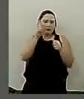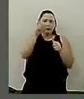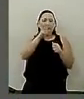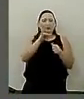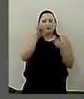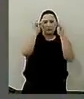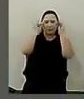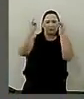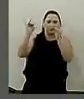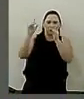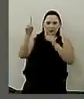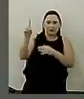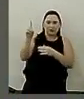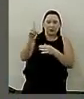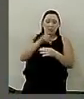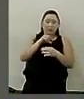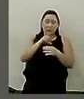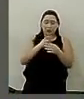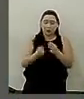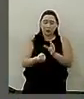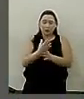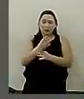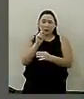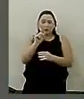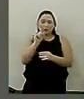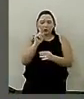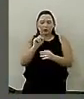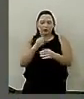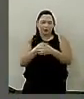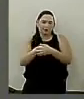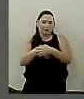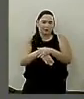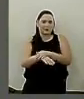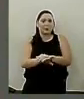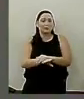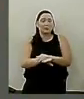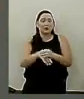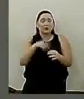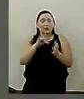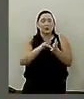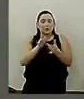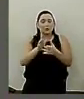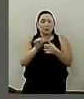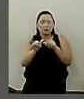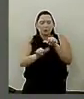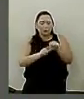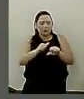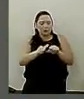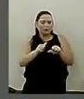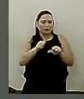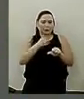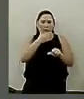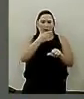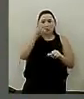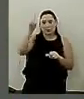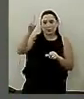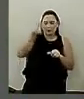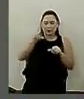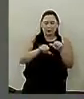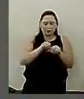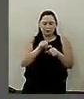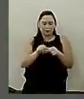O grande milagre da encarnação do Senhor Jesus Cristo, ele não aconteceu nem à parte e